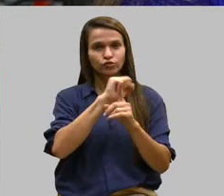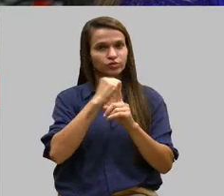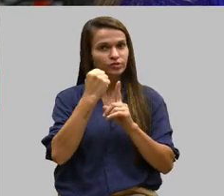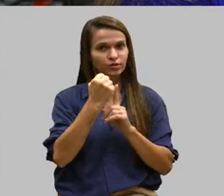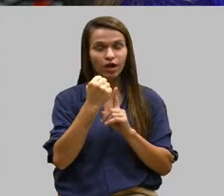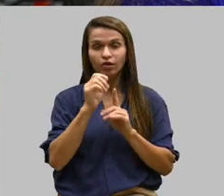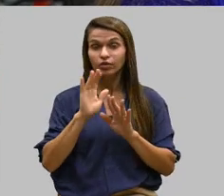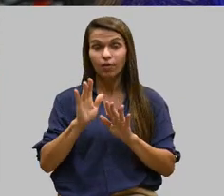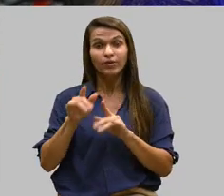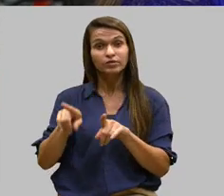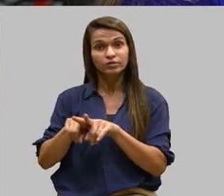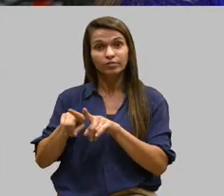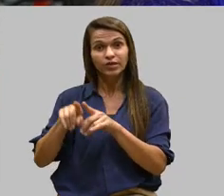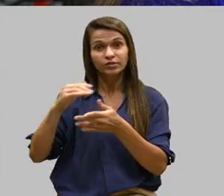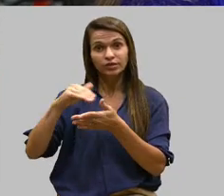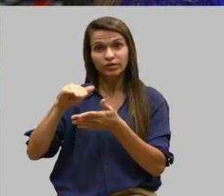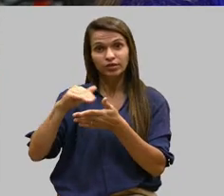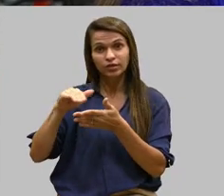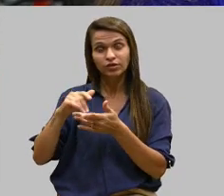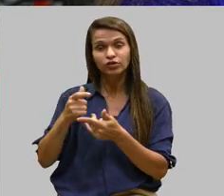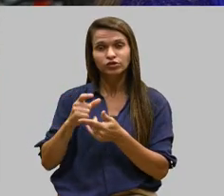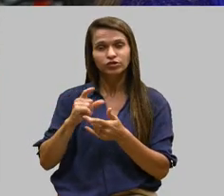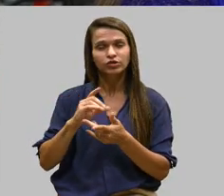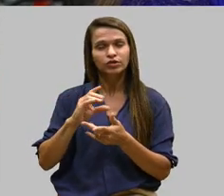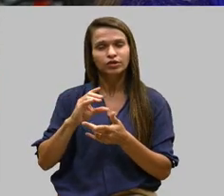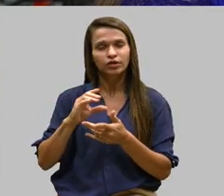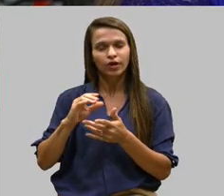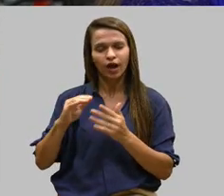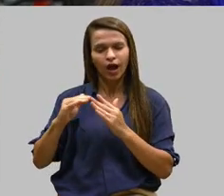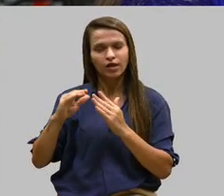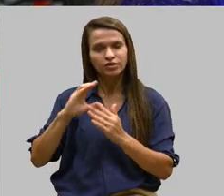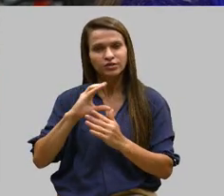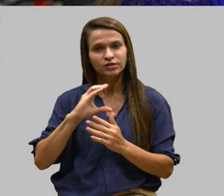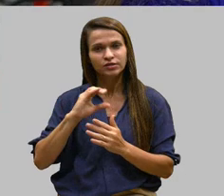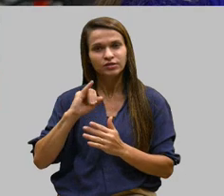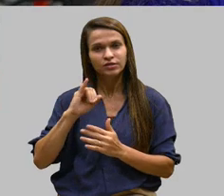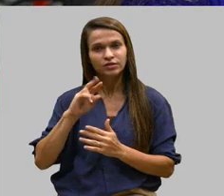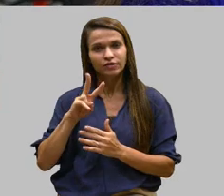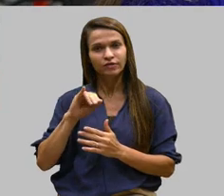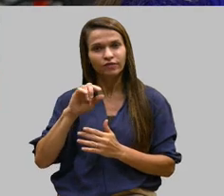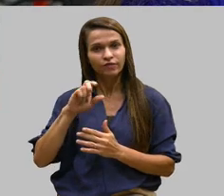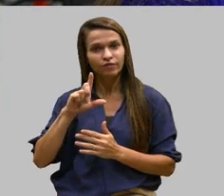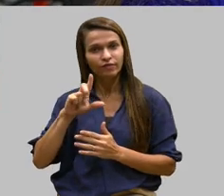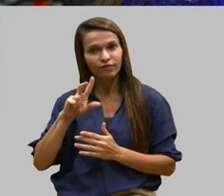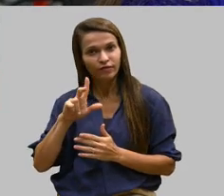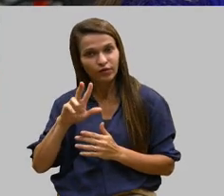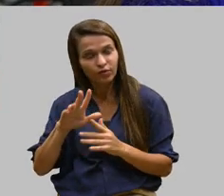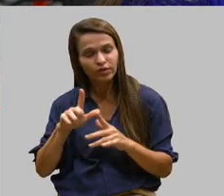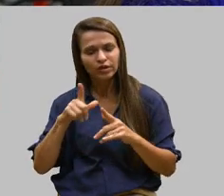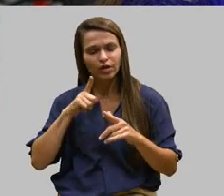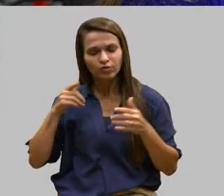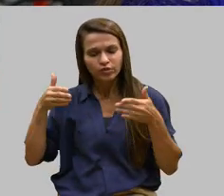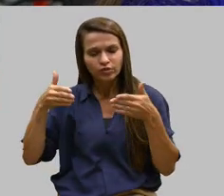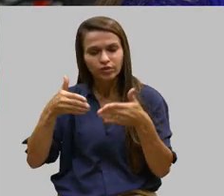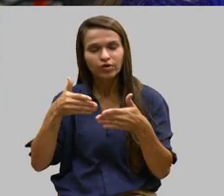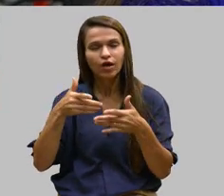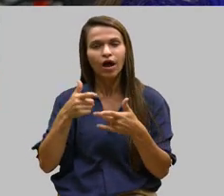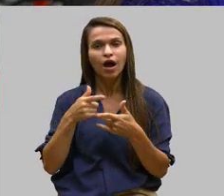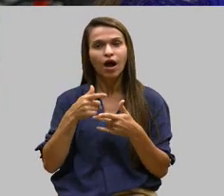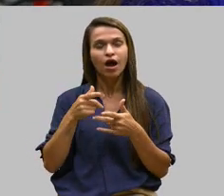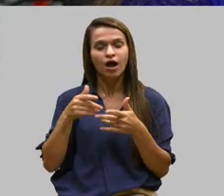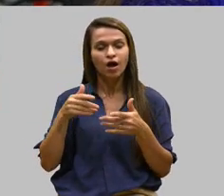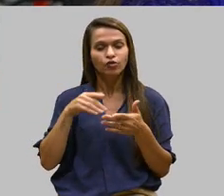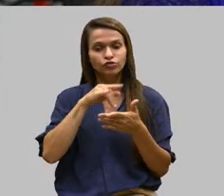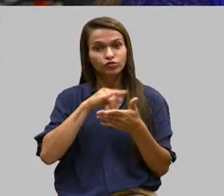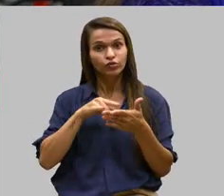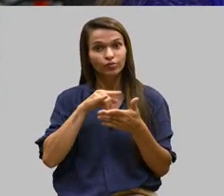agora também pela Secretaria de Estado de casa civil que tem uma dedicação uma atenção muito voltada a pauta das pessoas com